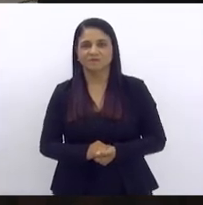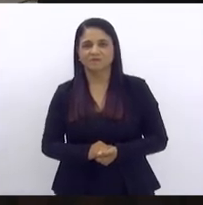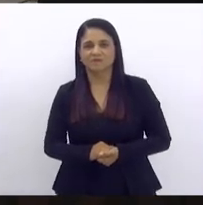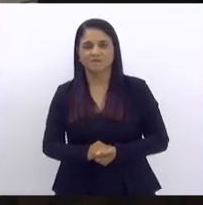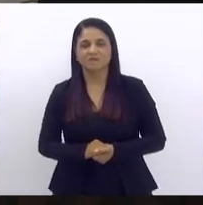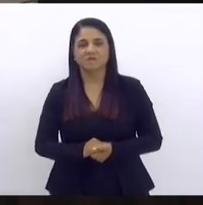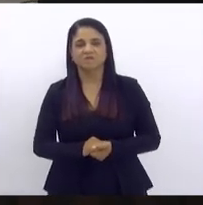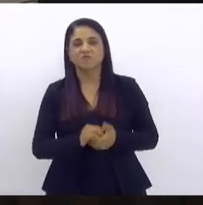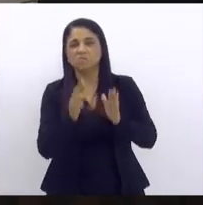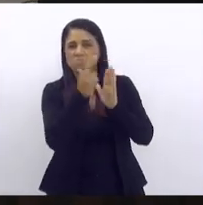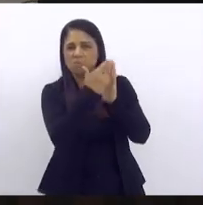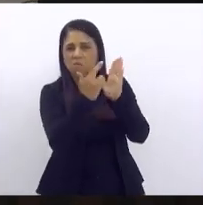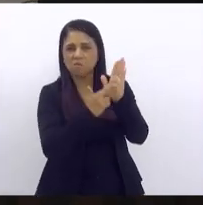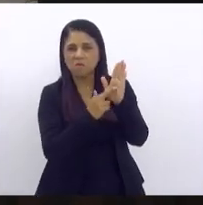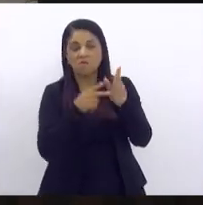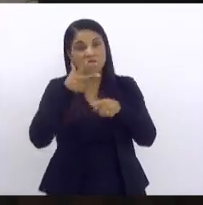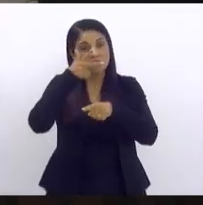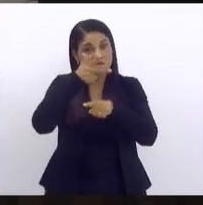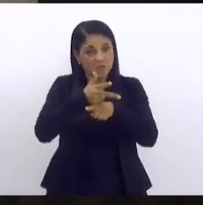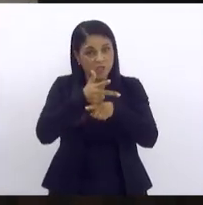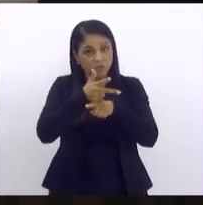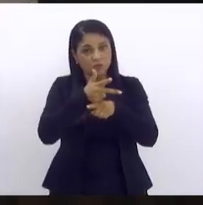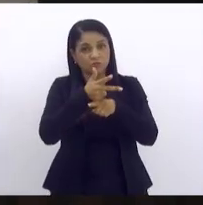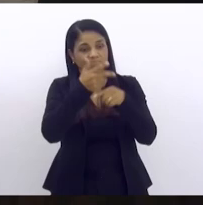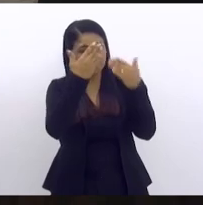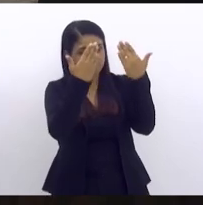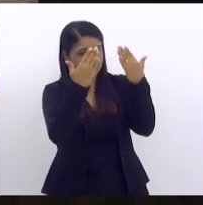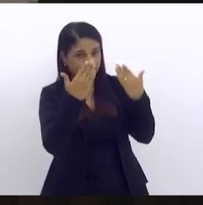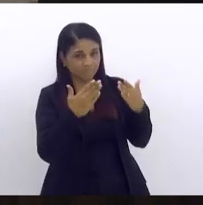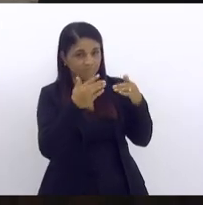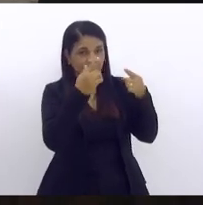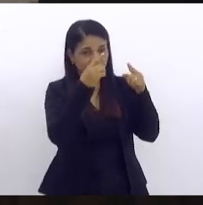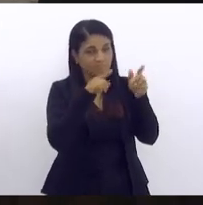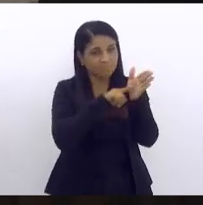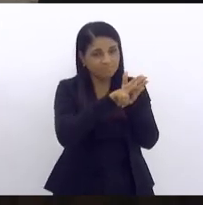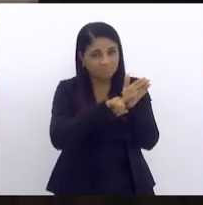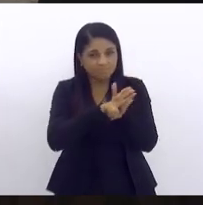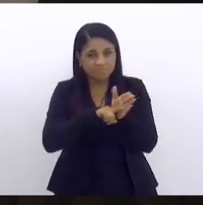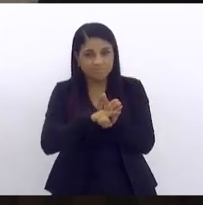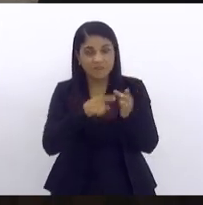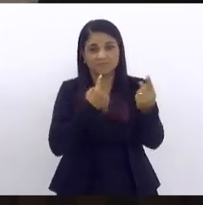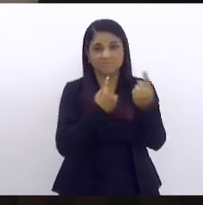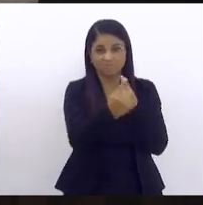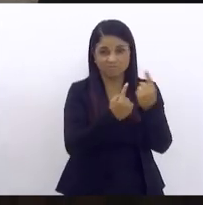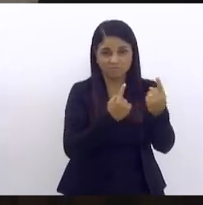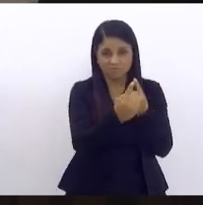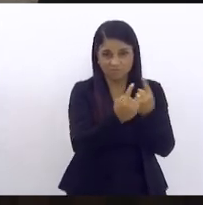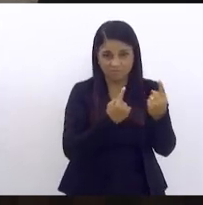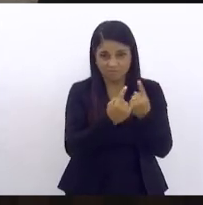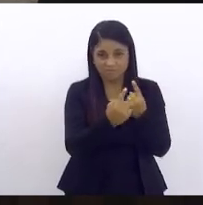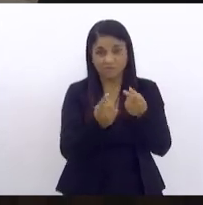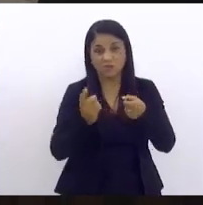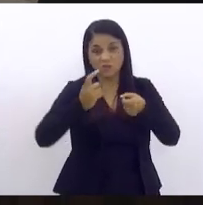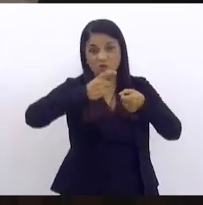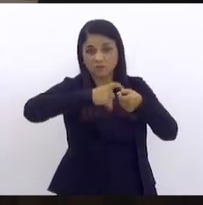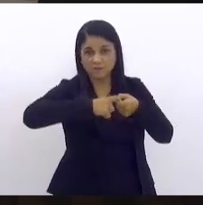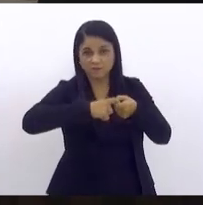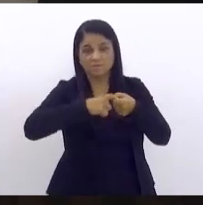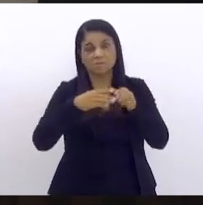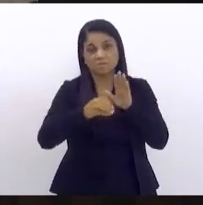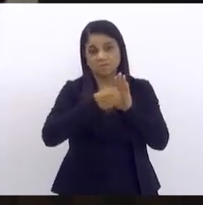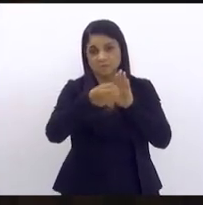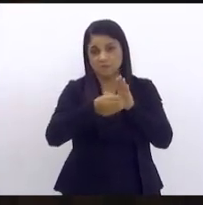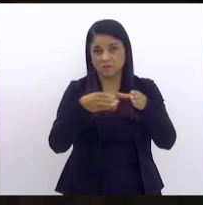de programa de vídeo monitoramento em estradas e rodovias estaduais que sejam objeto de concessão, pendendo de pareceres